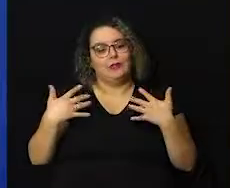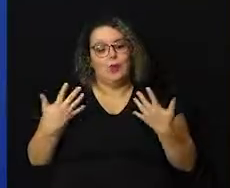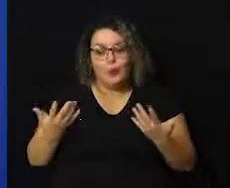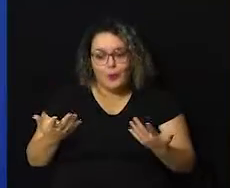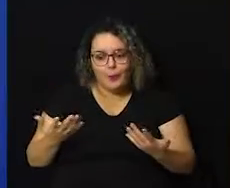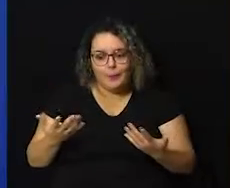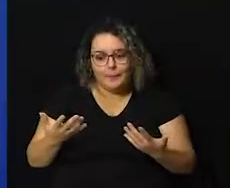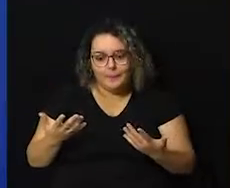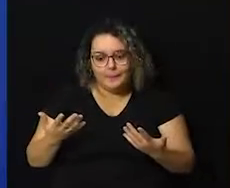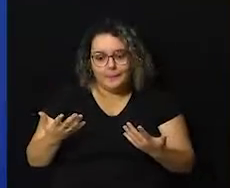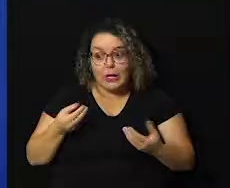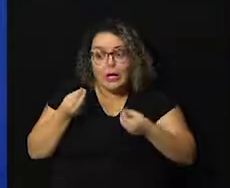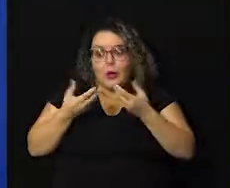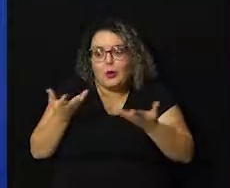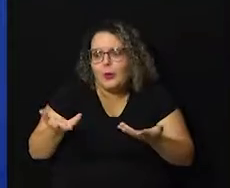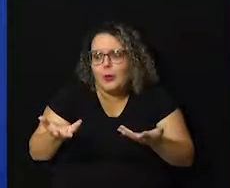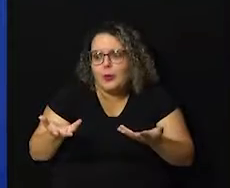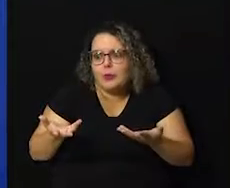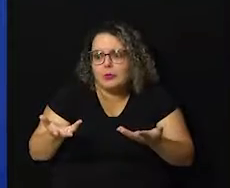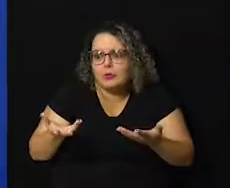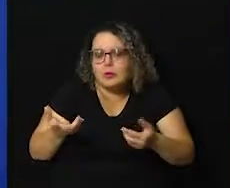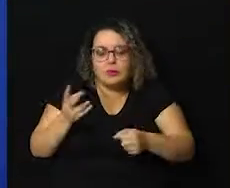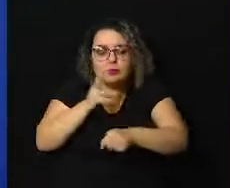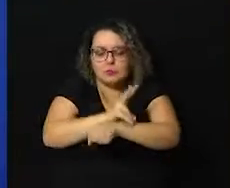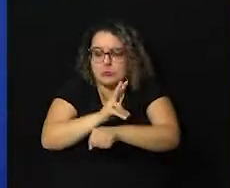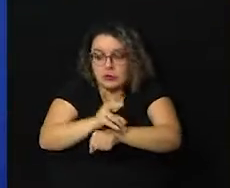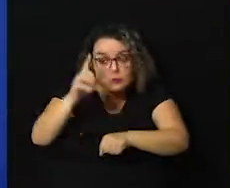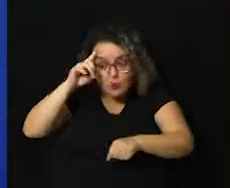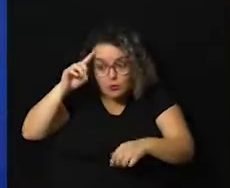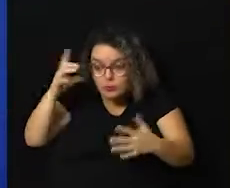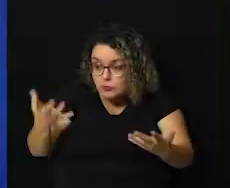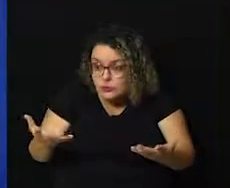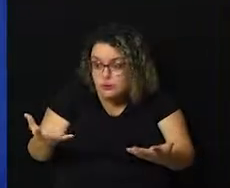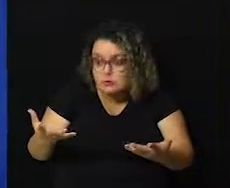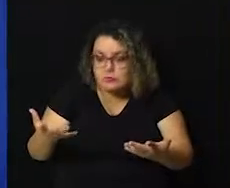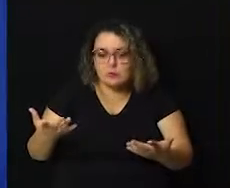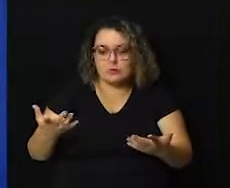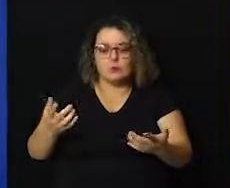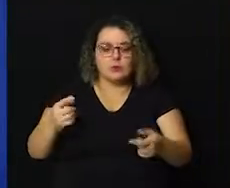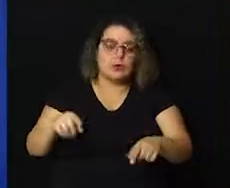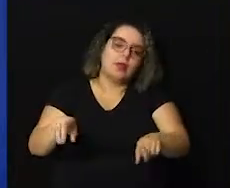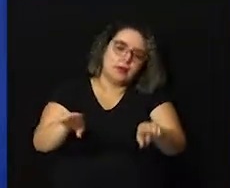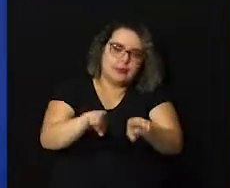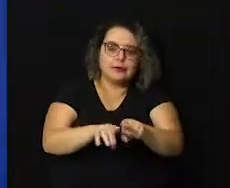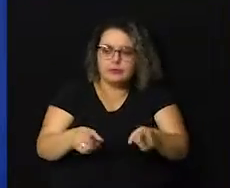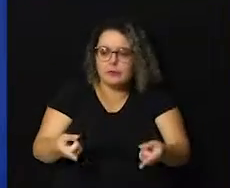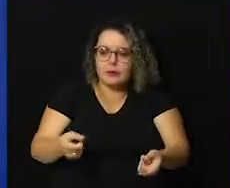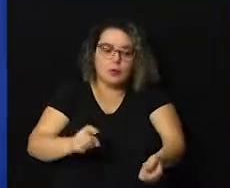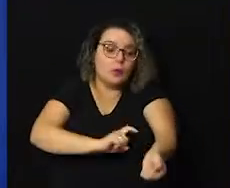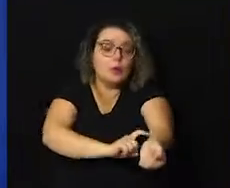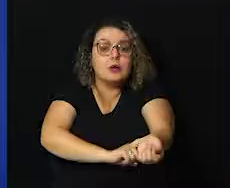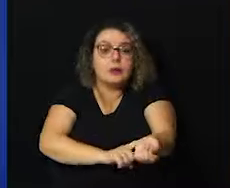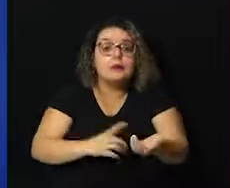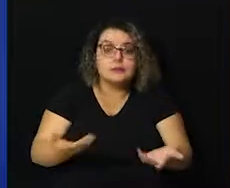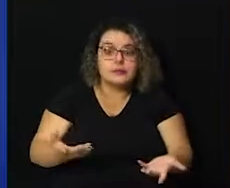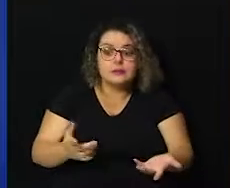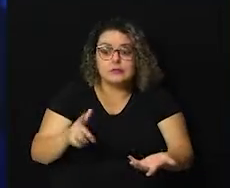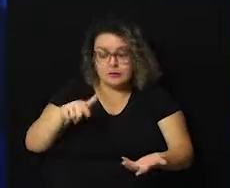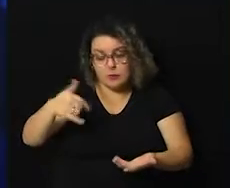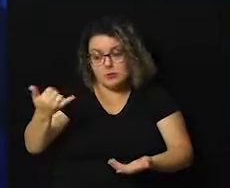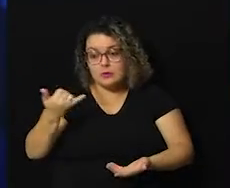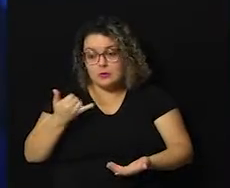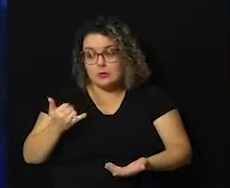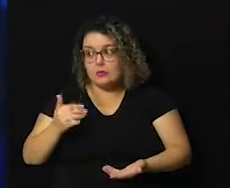Gustavo Então mas aí você cuidava todo dia porque entra aquela questão do stress mesmo